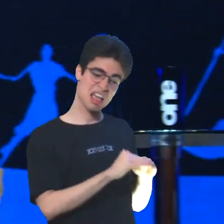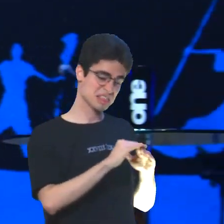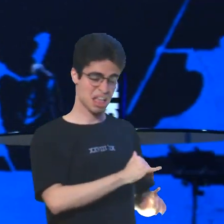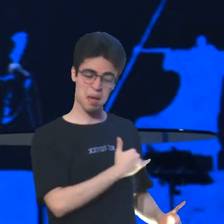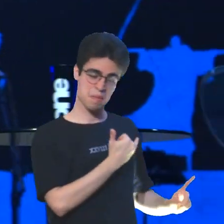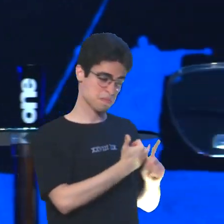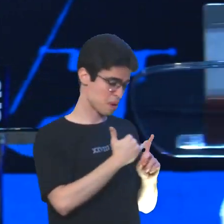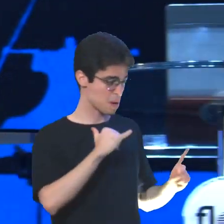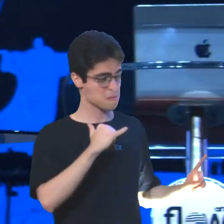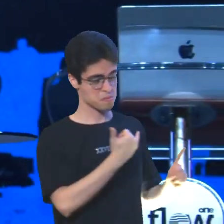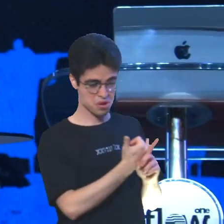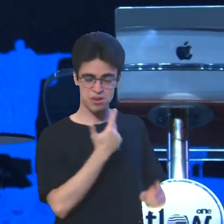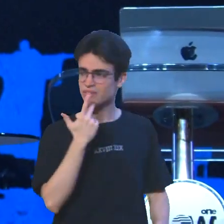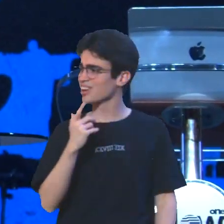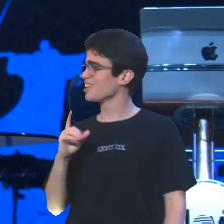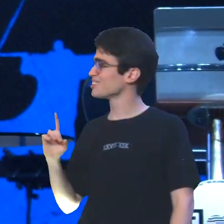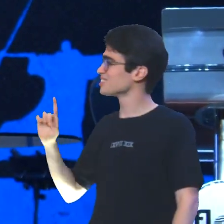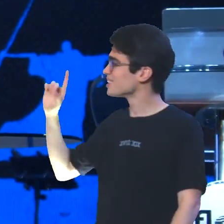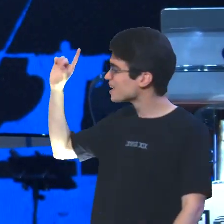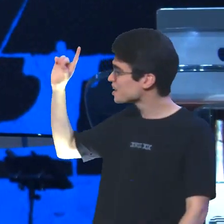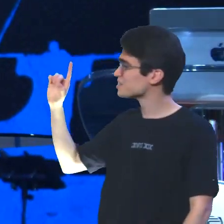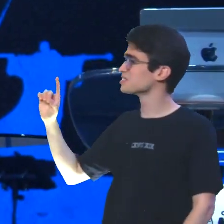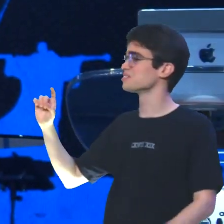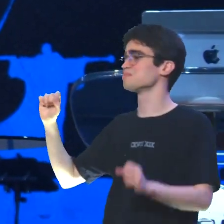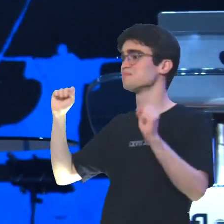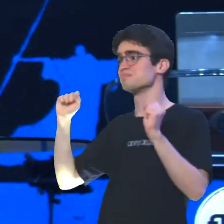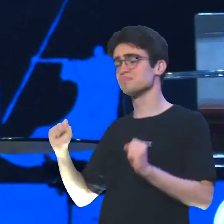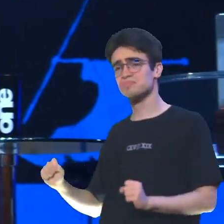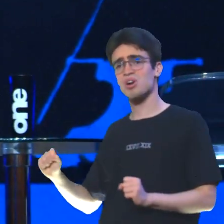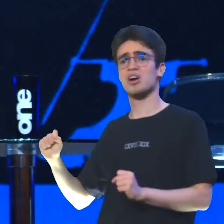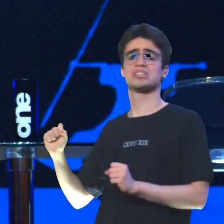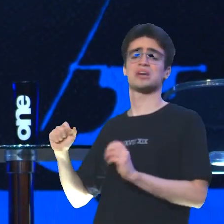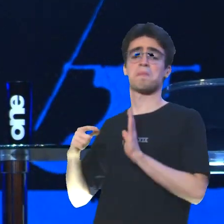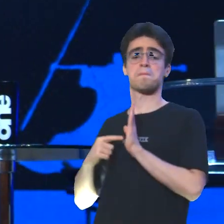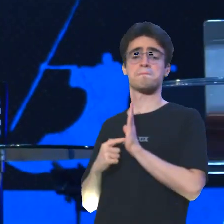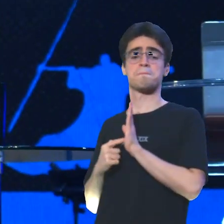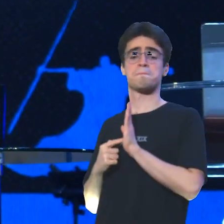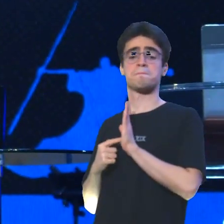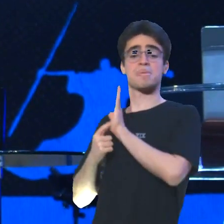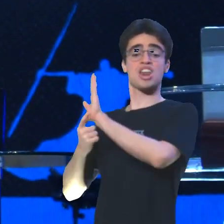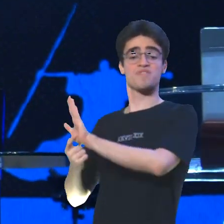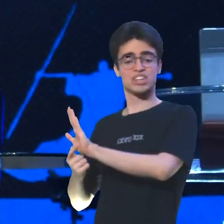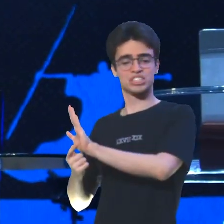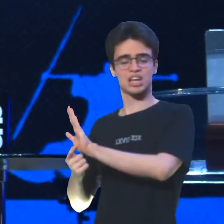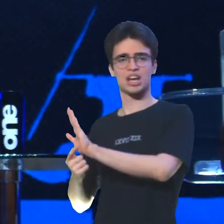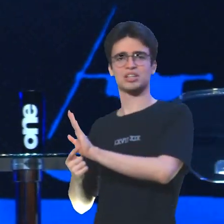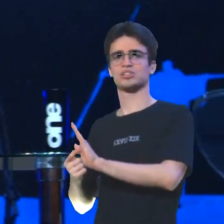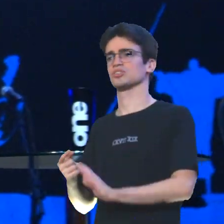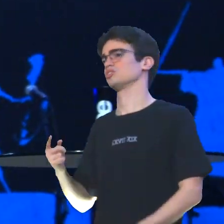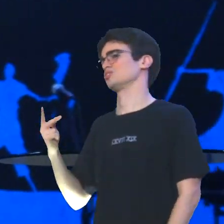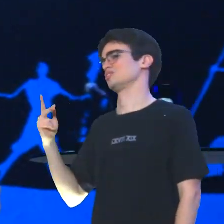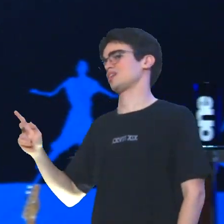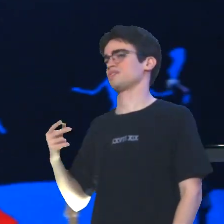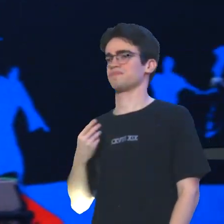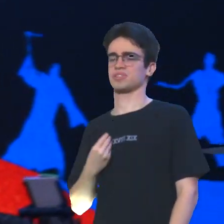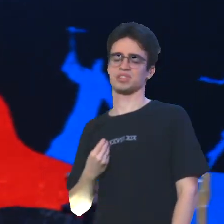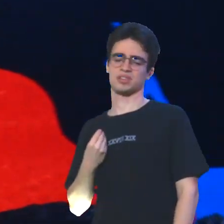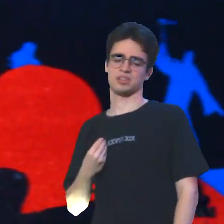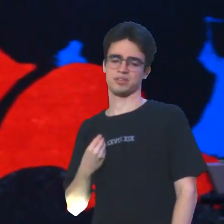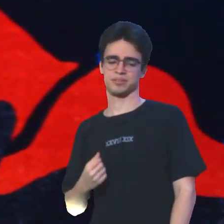atormentou ela, ela falou, Deus, que o Senhor possa estar se manifestando na vida desse menino.